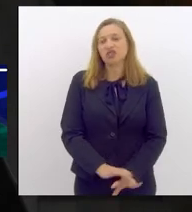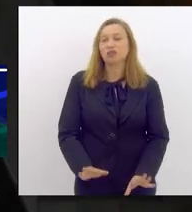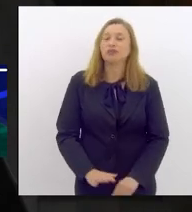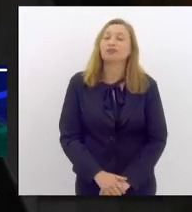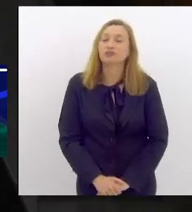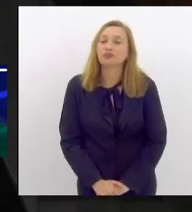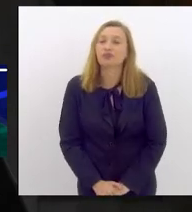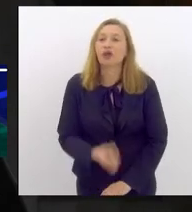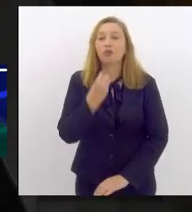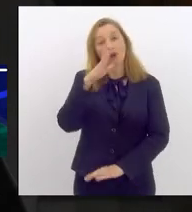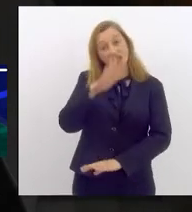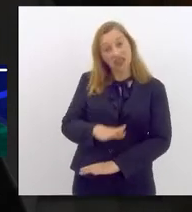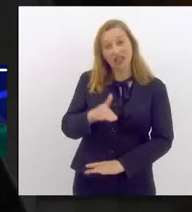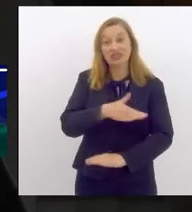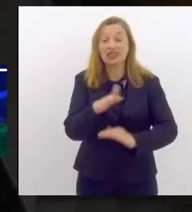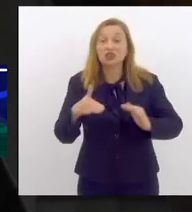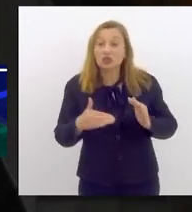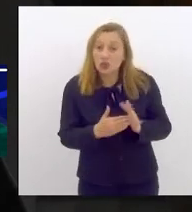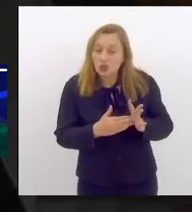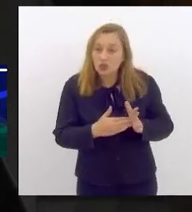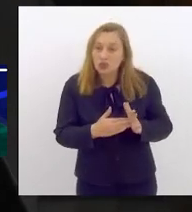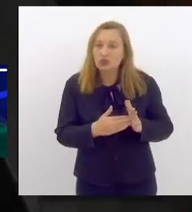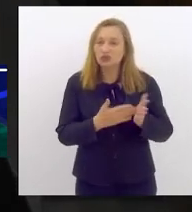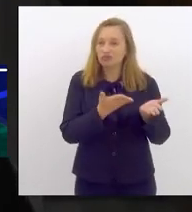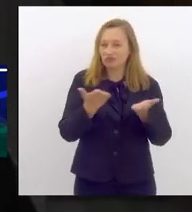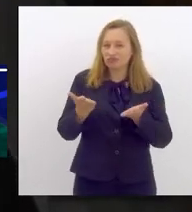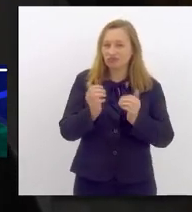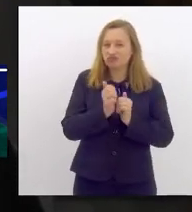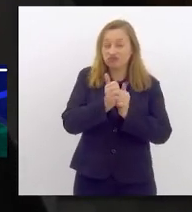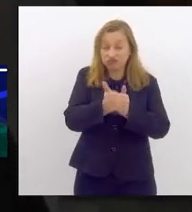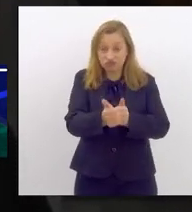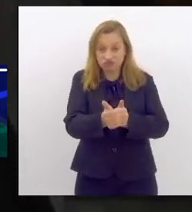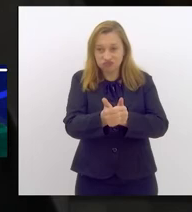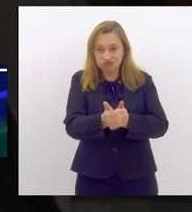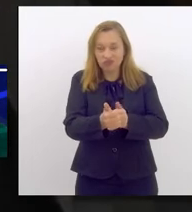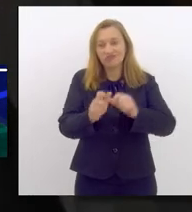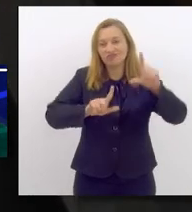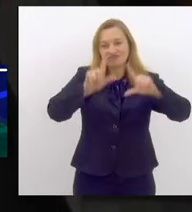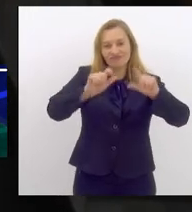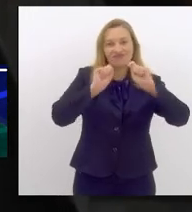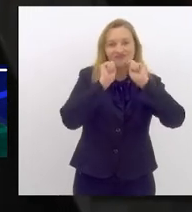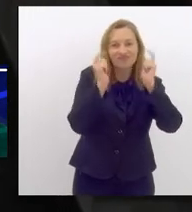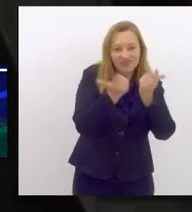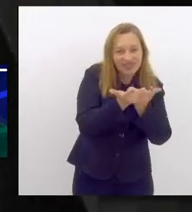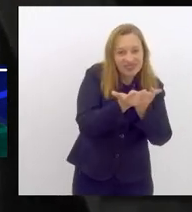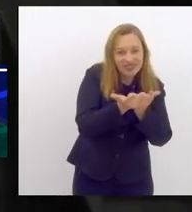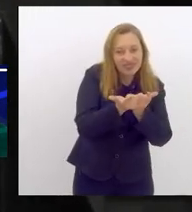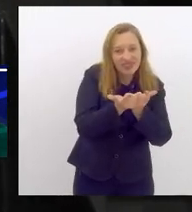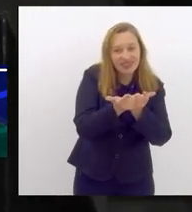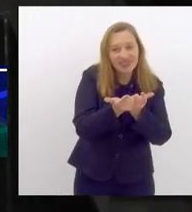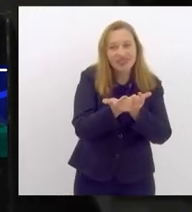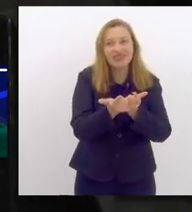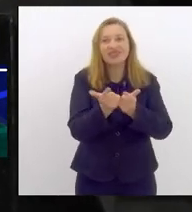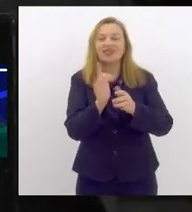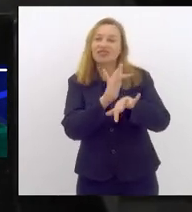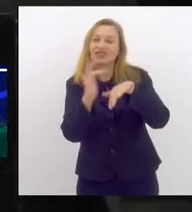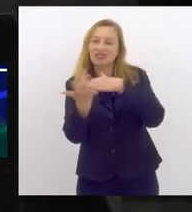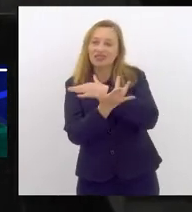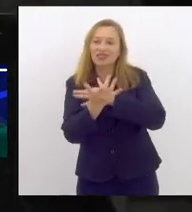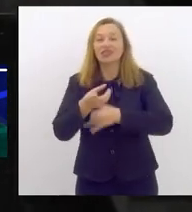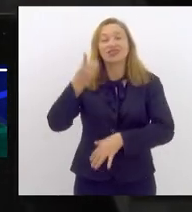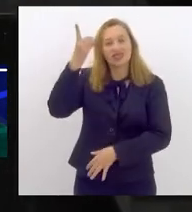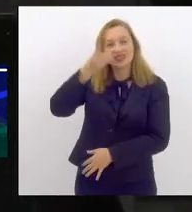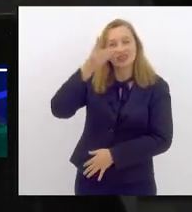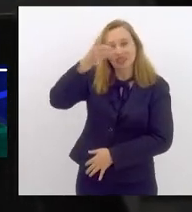uma boa tarde a todos e a todos que nos acompanham pela TV alerj pelas redes sociais Nobre